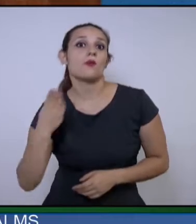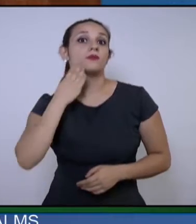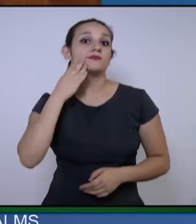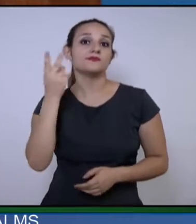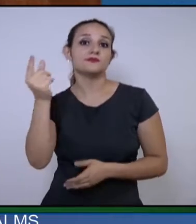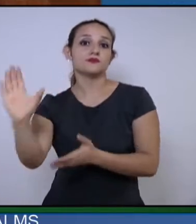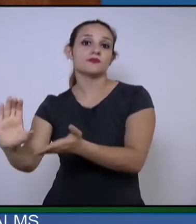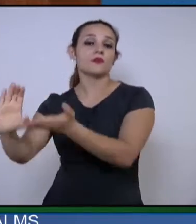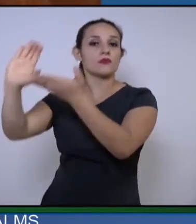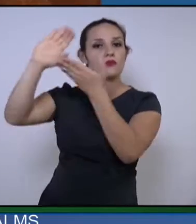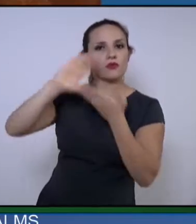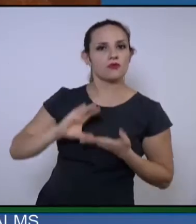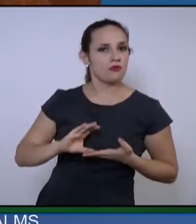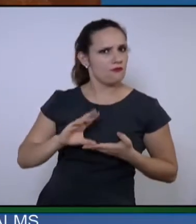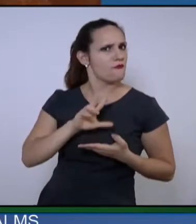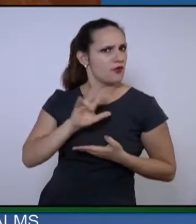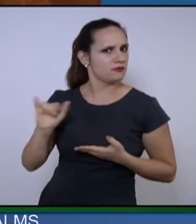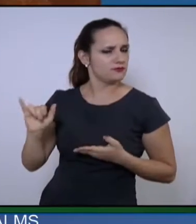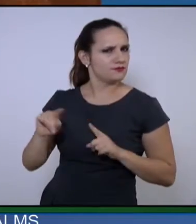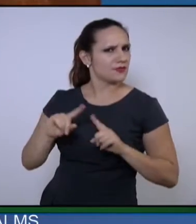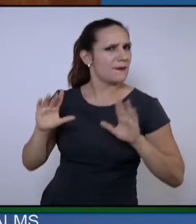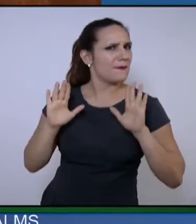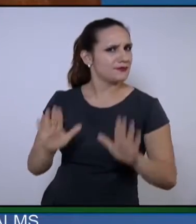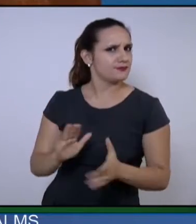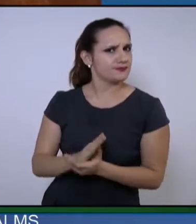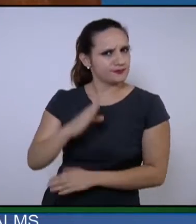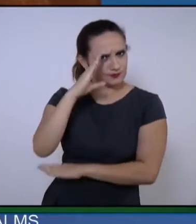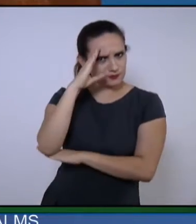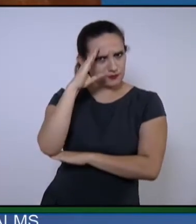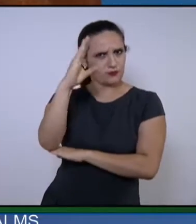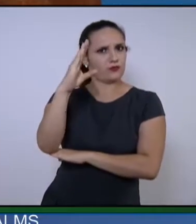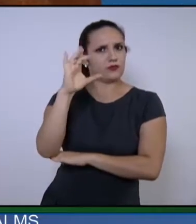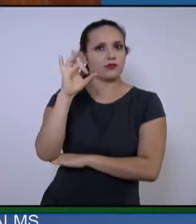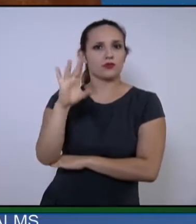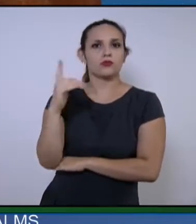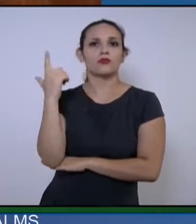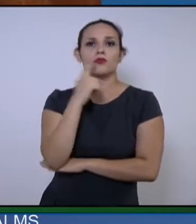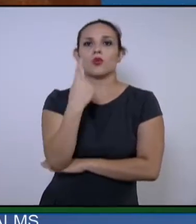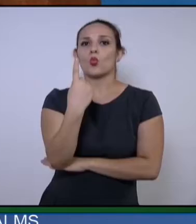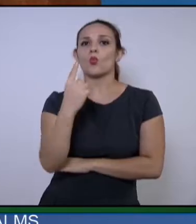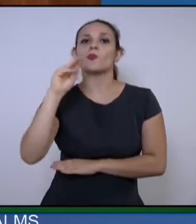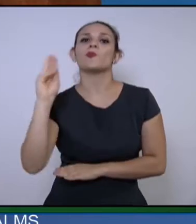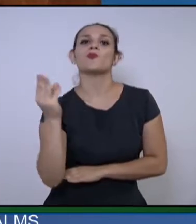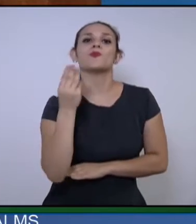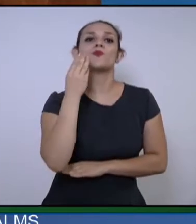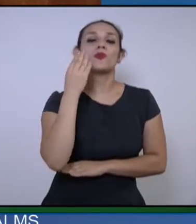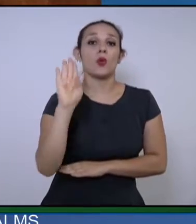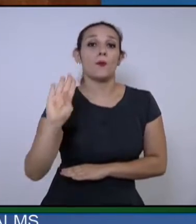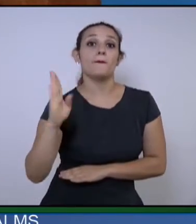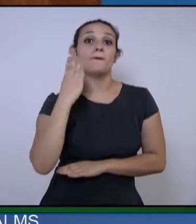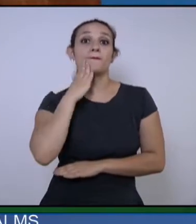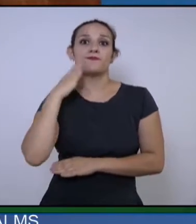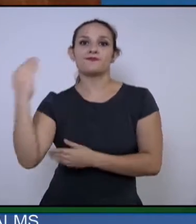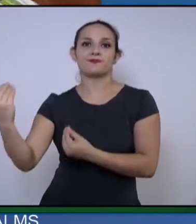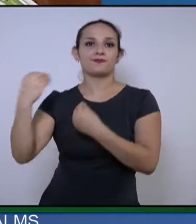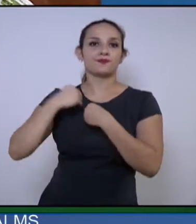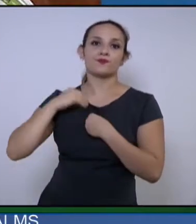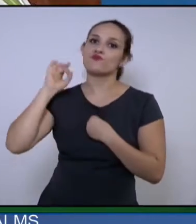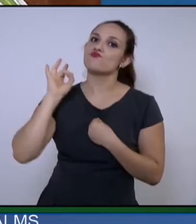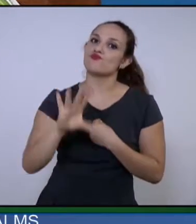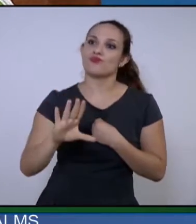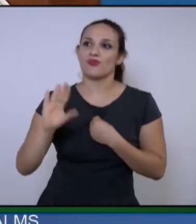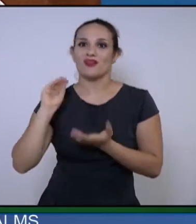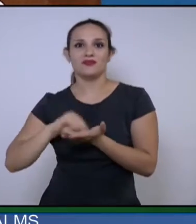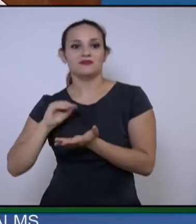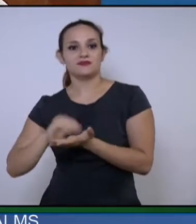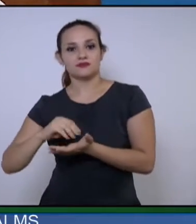2012, até agora, o Exército só recebeu 1 bilhão. Mas aí, deputado João Grandão, já vou concedo